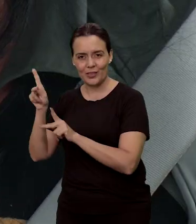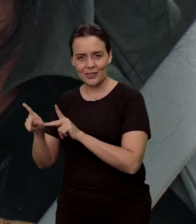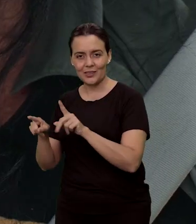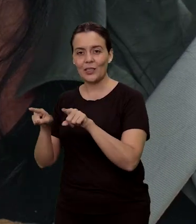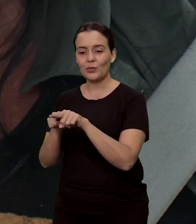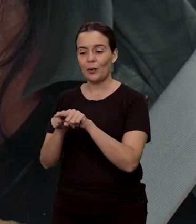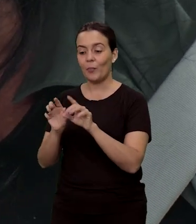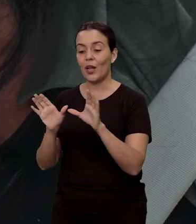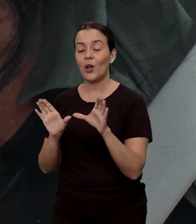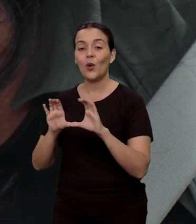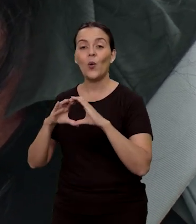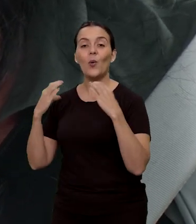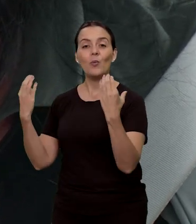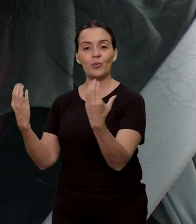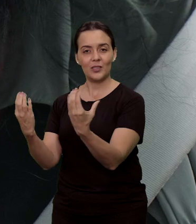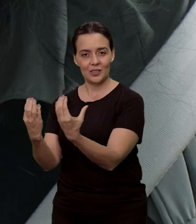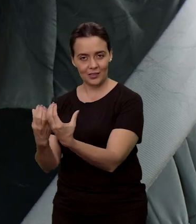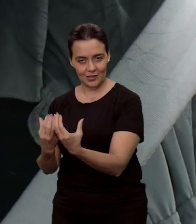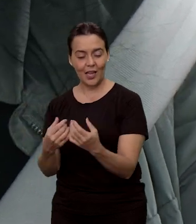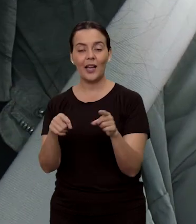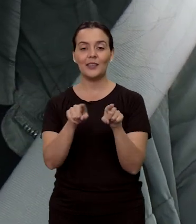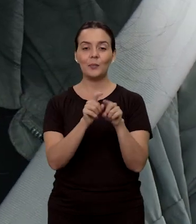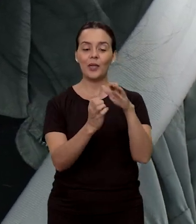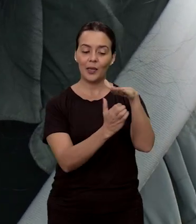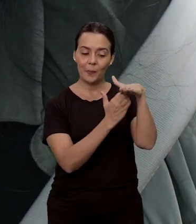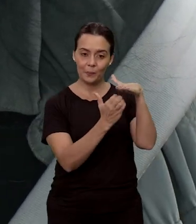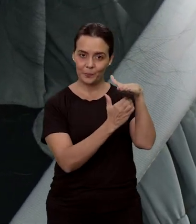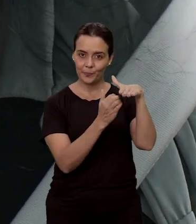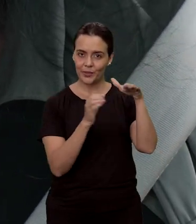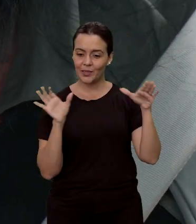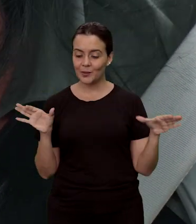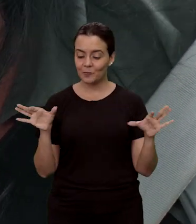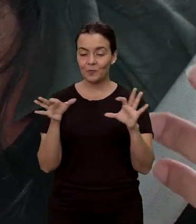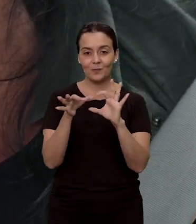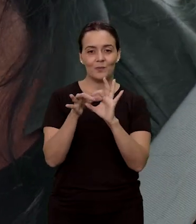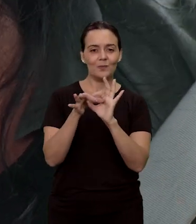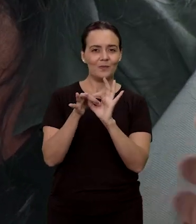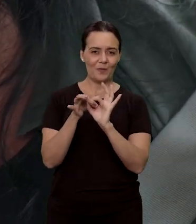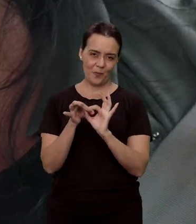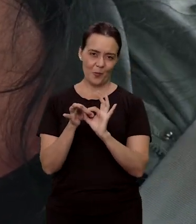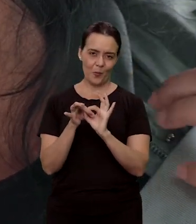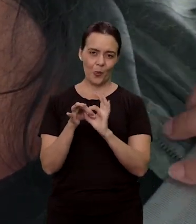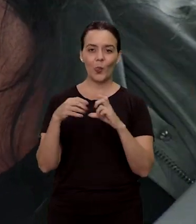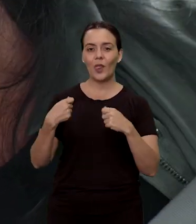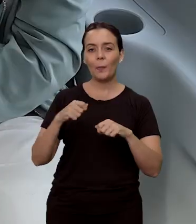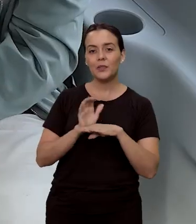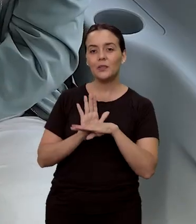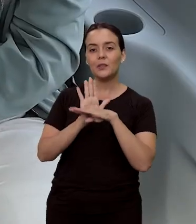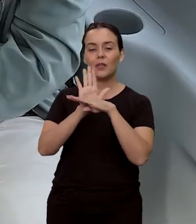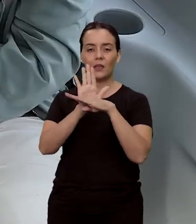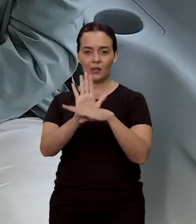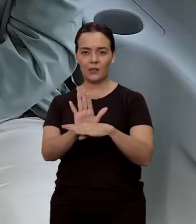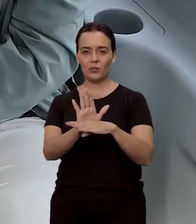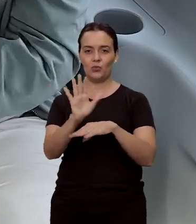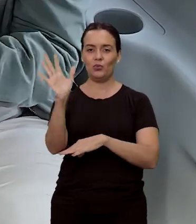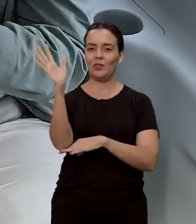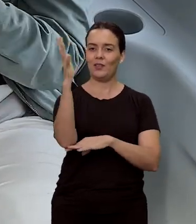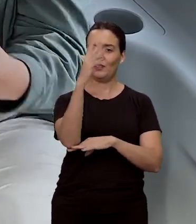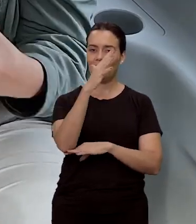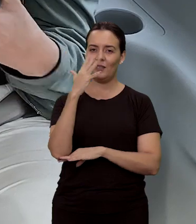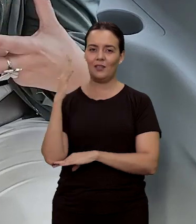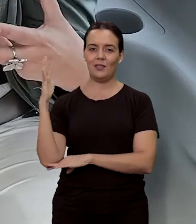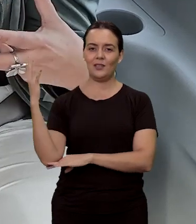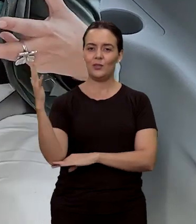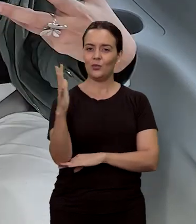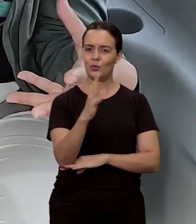comunidades com a iniciativa privada, que tem uma outra postura, né, perante a questão ambiental. Mas como é que você